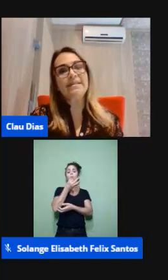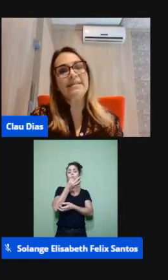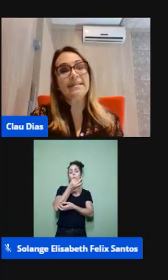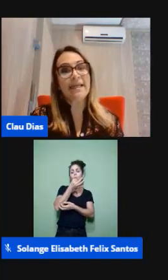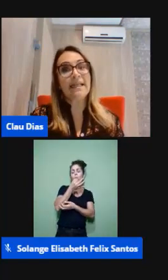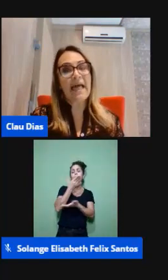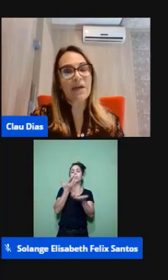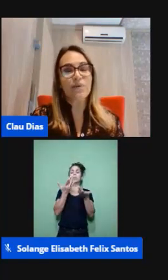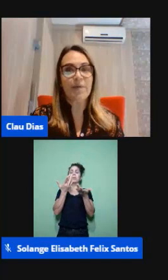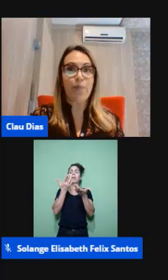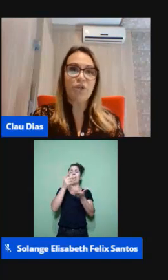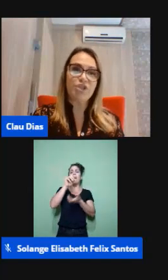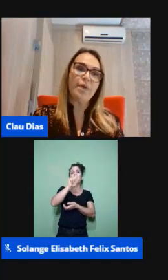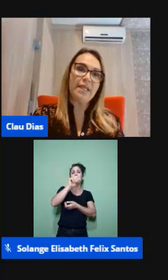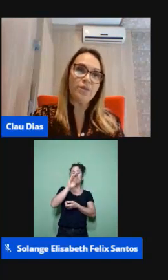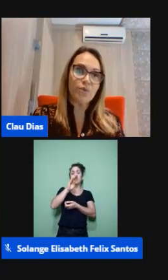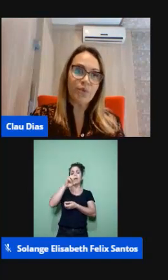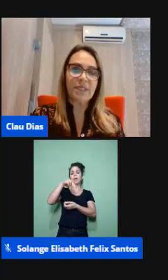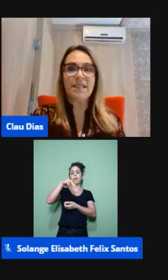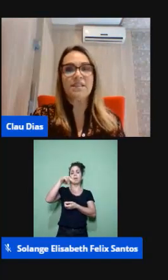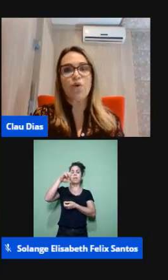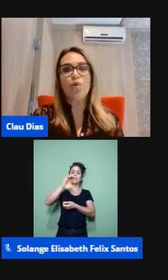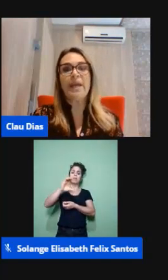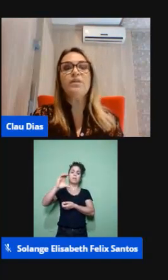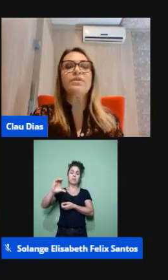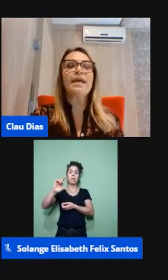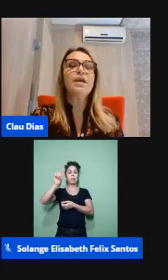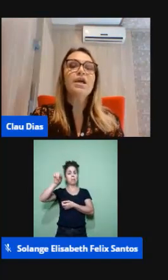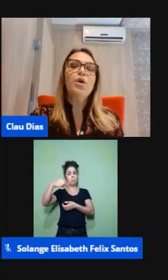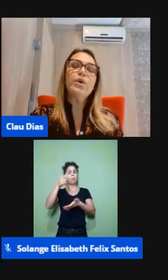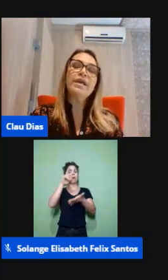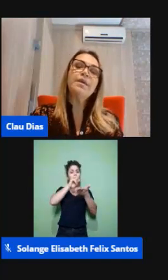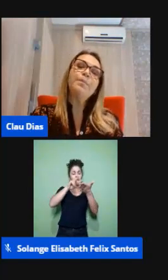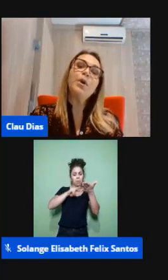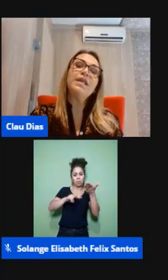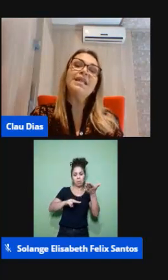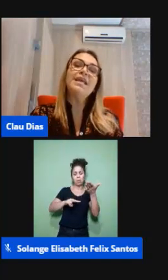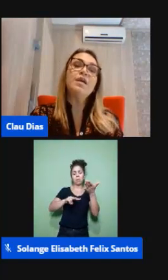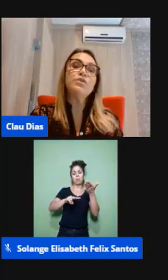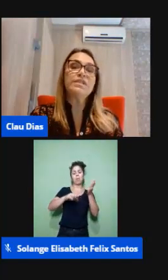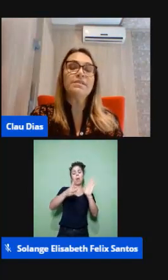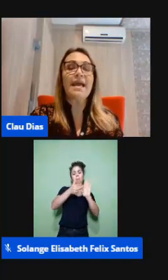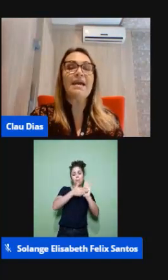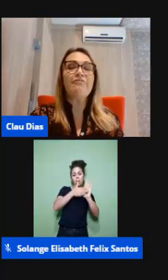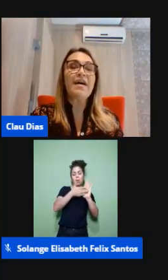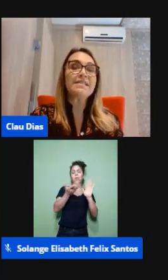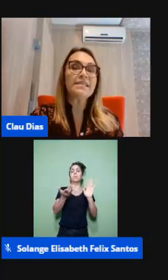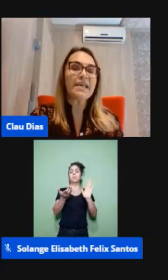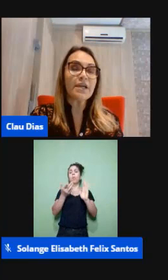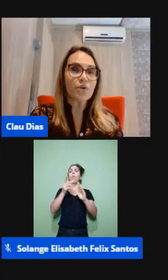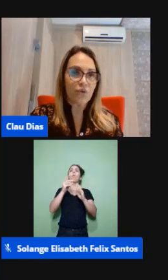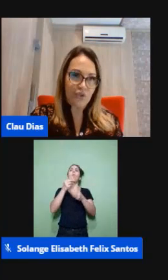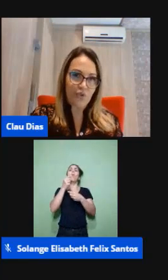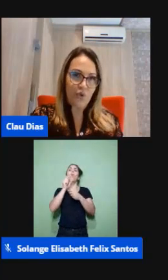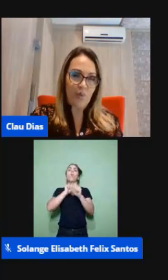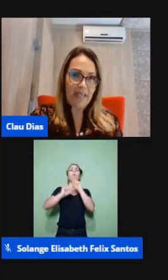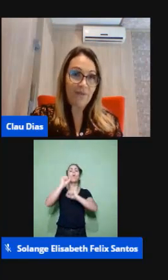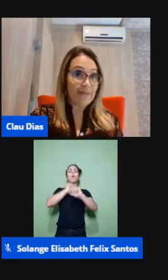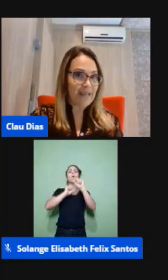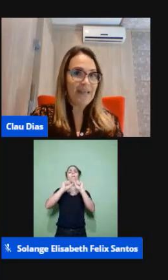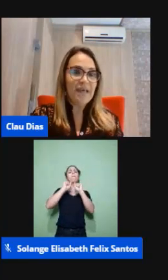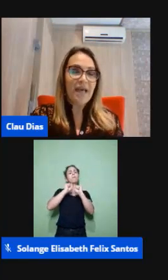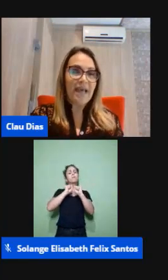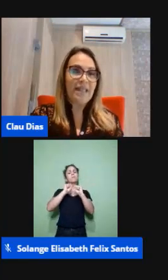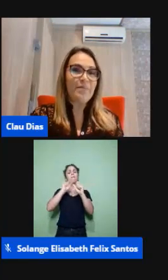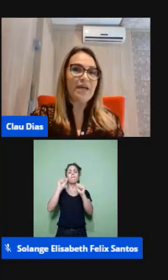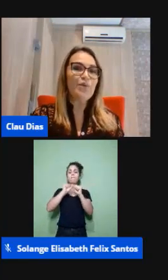sobre a BNCC, claro, depois de uma leitura desse documento, né, o que poderíamos fazer no nosso